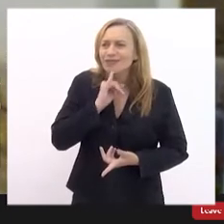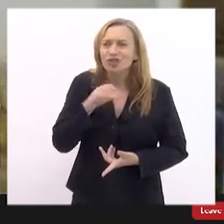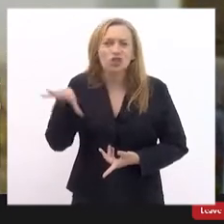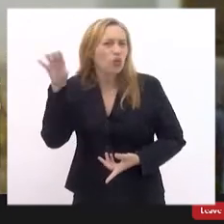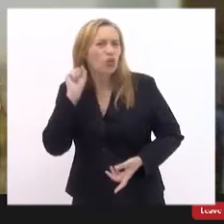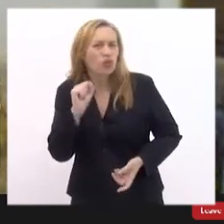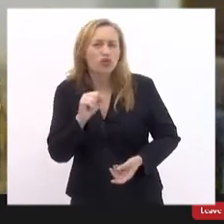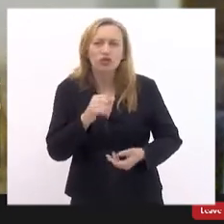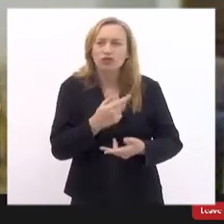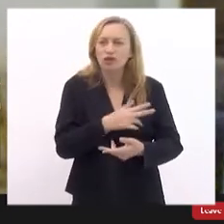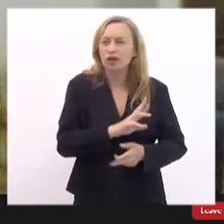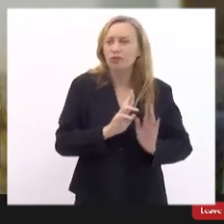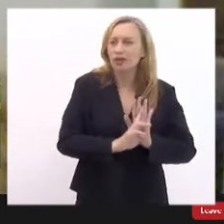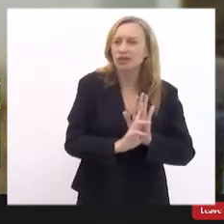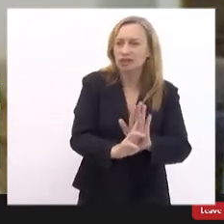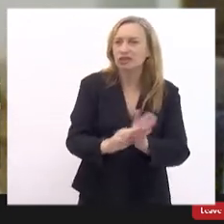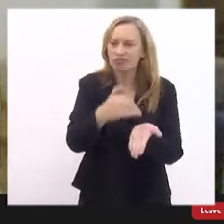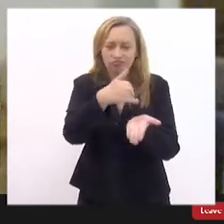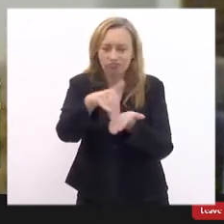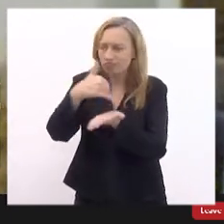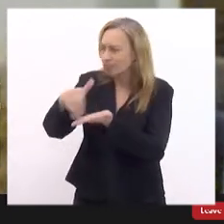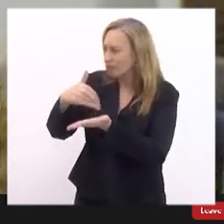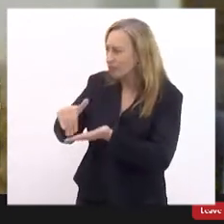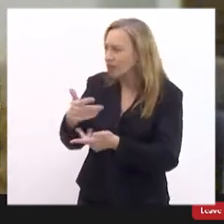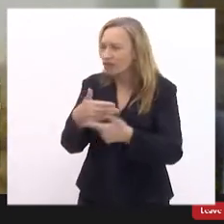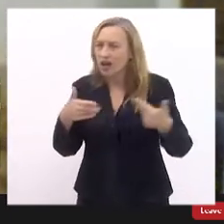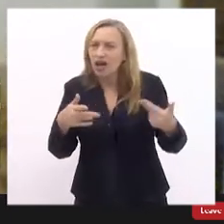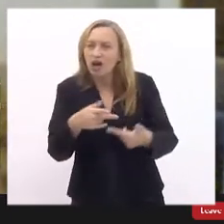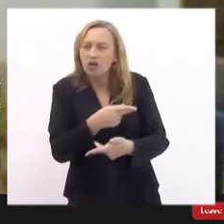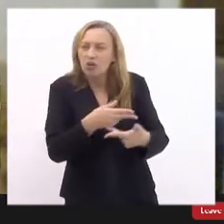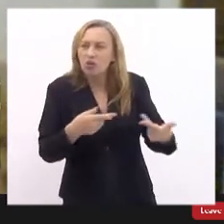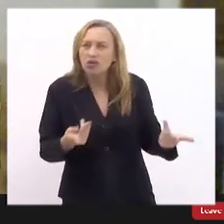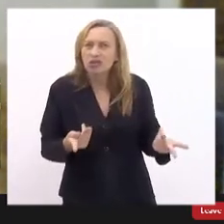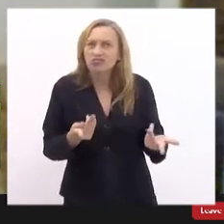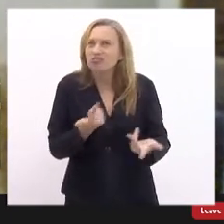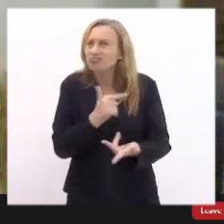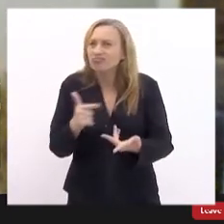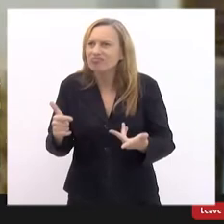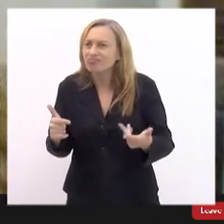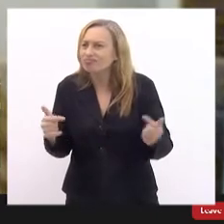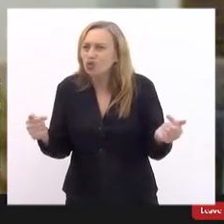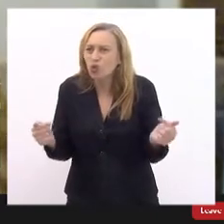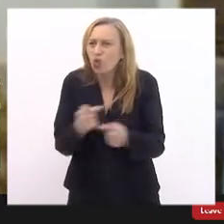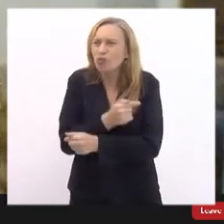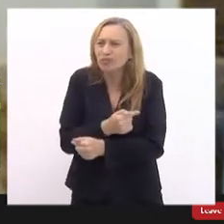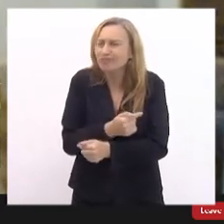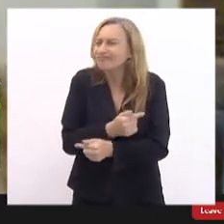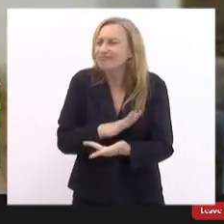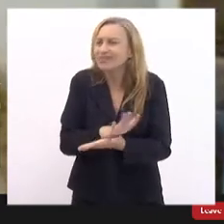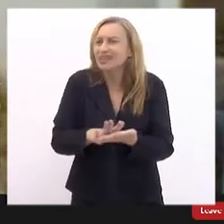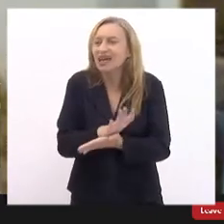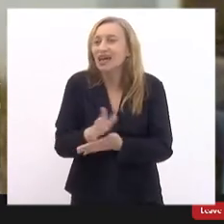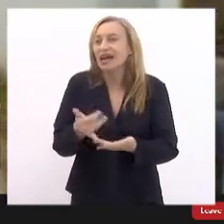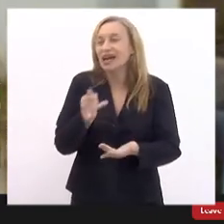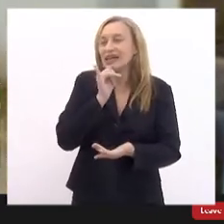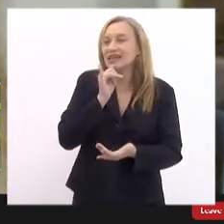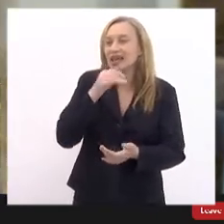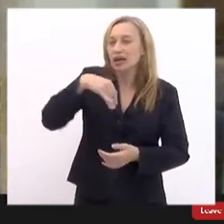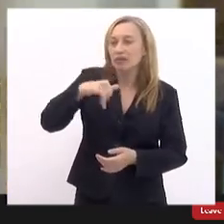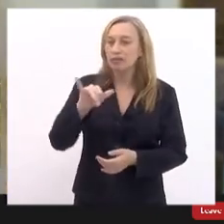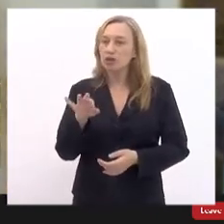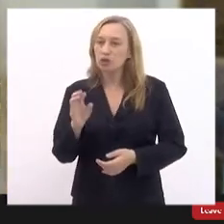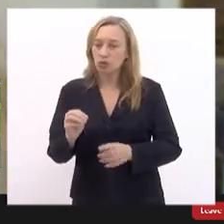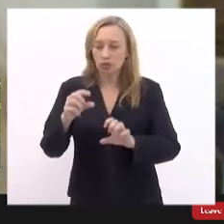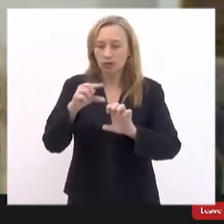escutado representantes das secretarias falar coisas que não têm nada a ver. Por exemplo, o microempreendedor é um